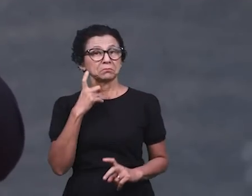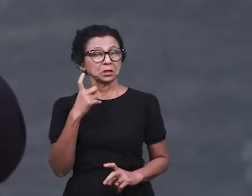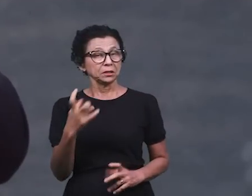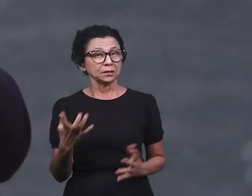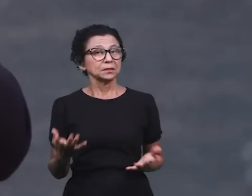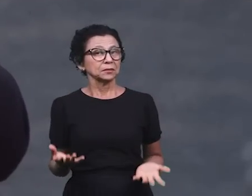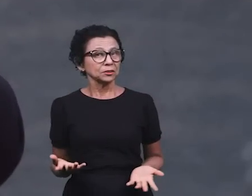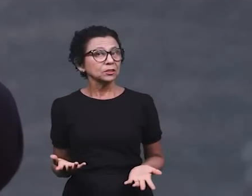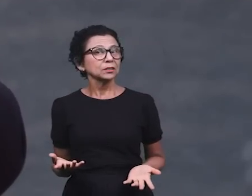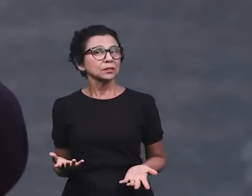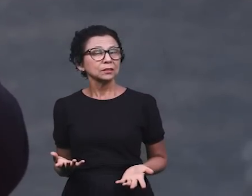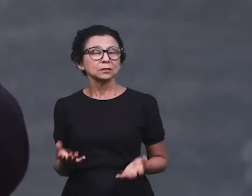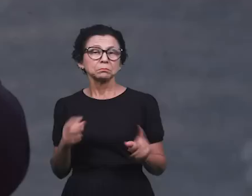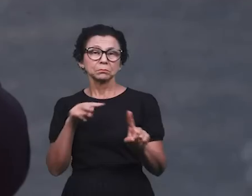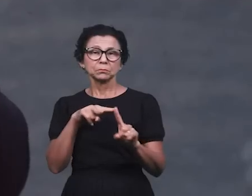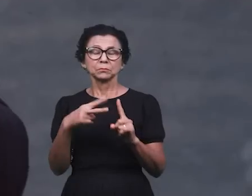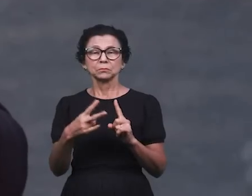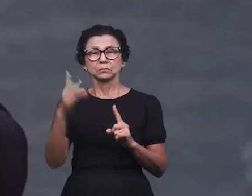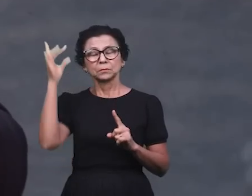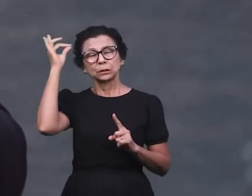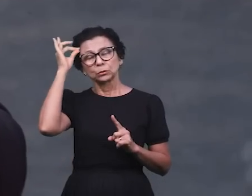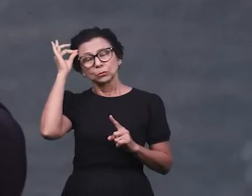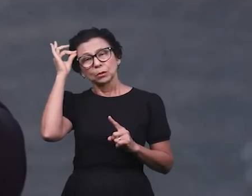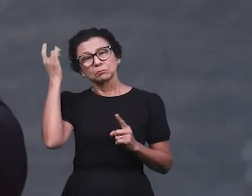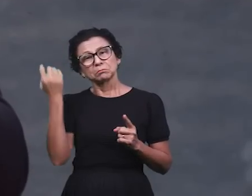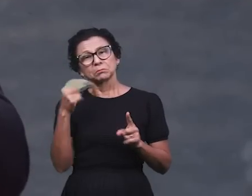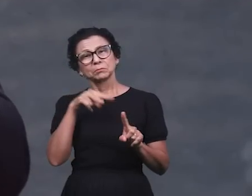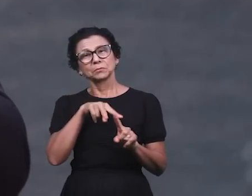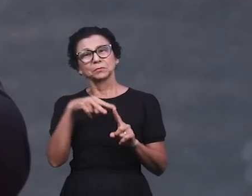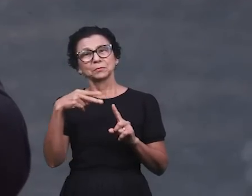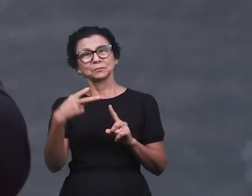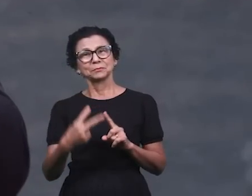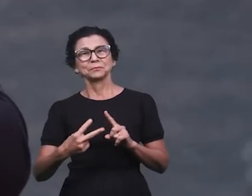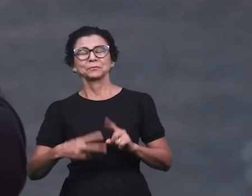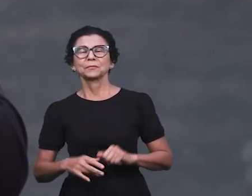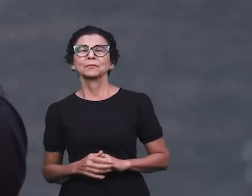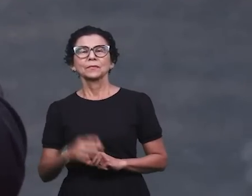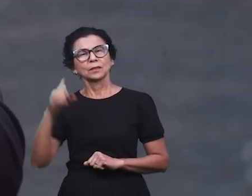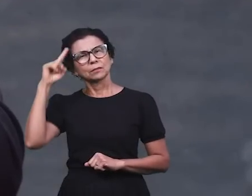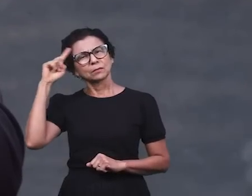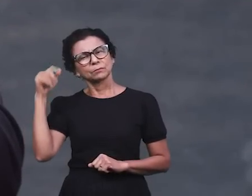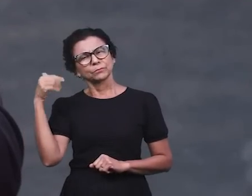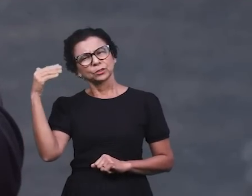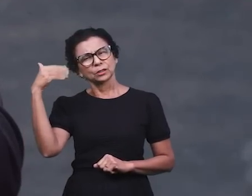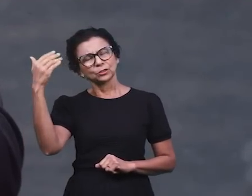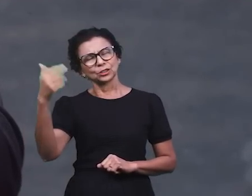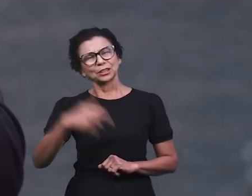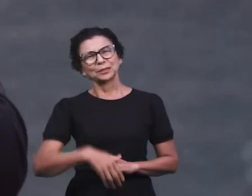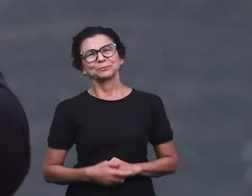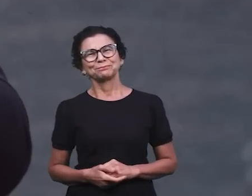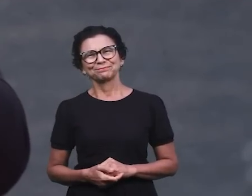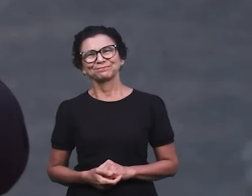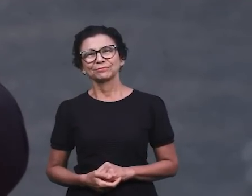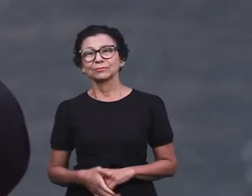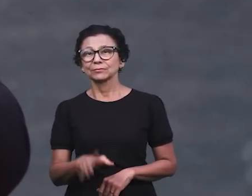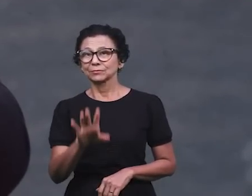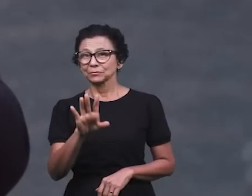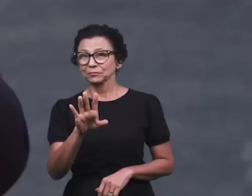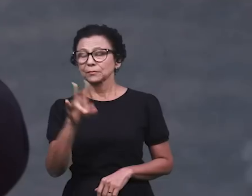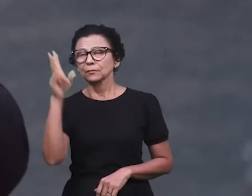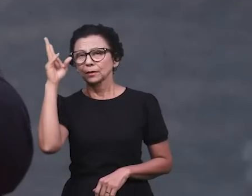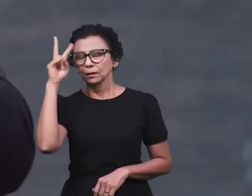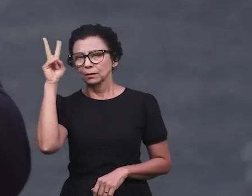interesse, seja do ponto de vista espiritual, seja do ponto de vista do cotidiano dos jovens.